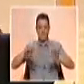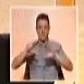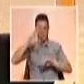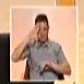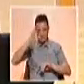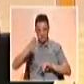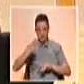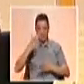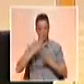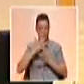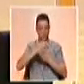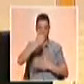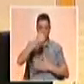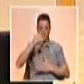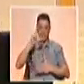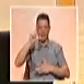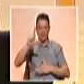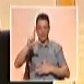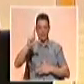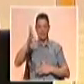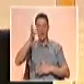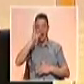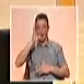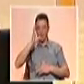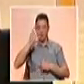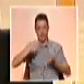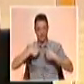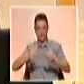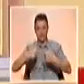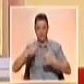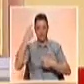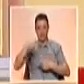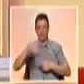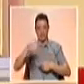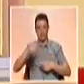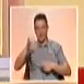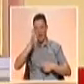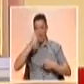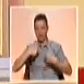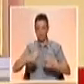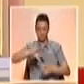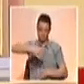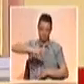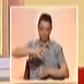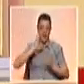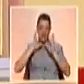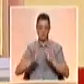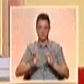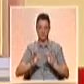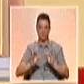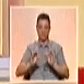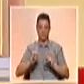de que bastariam 50 litros. Nós, de facto, somos bastante perdulários, porque temos a água ao abrir a torneira.